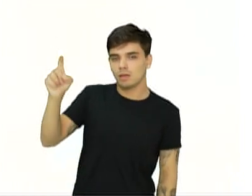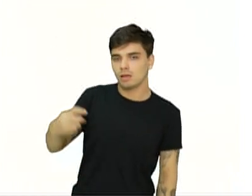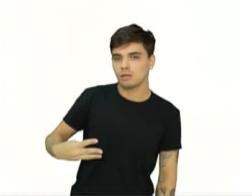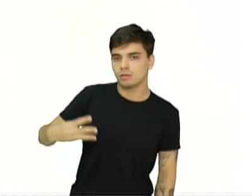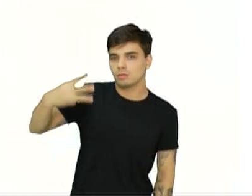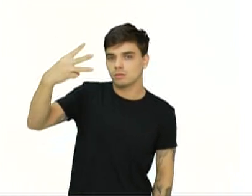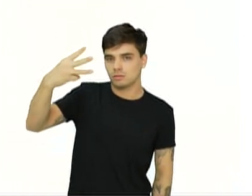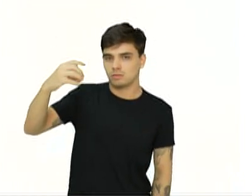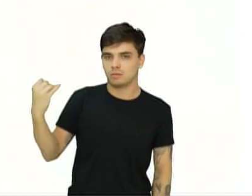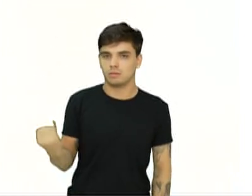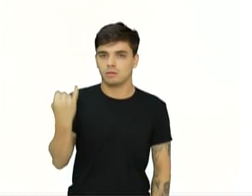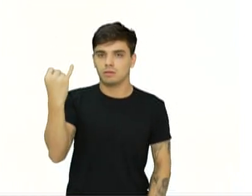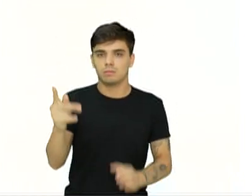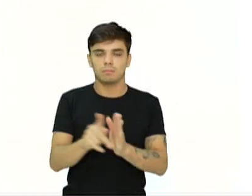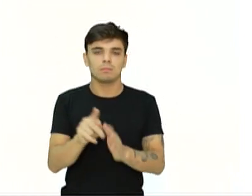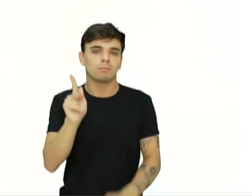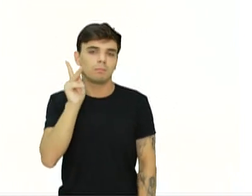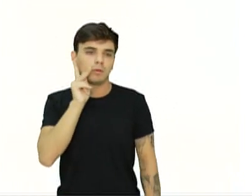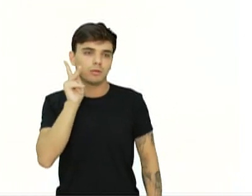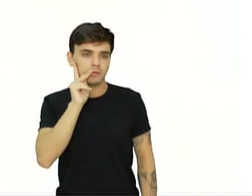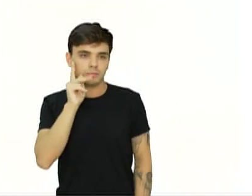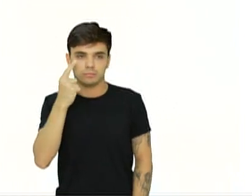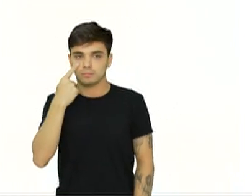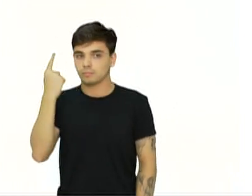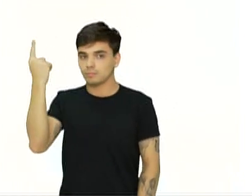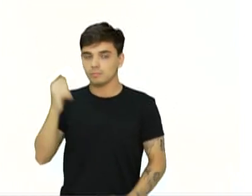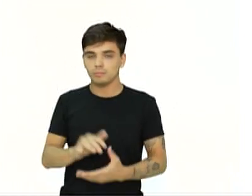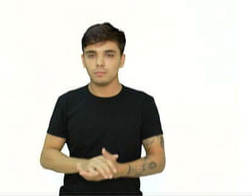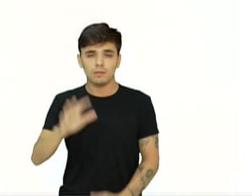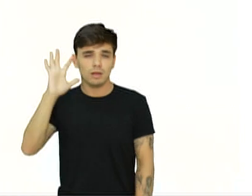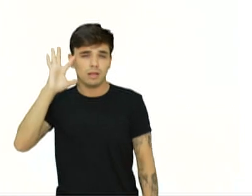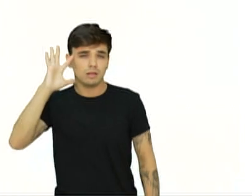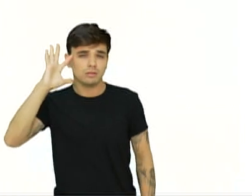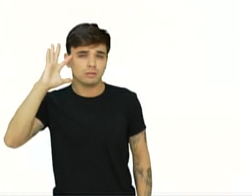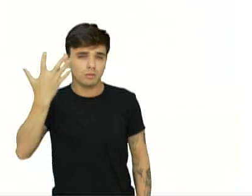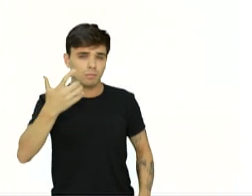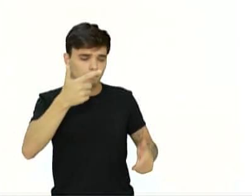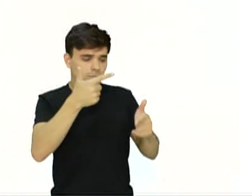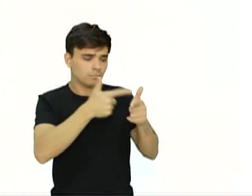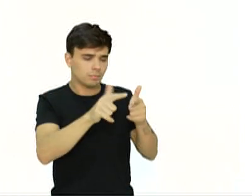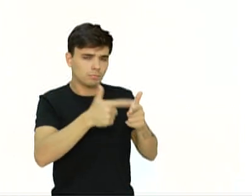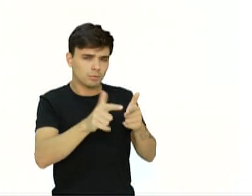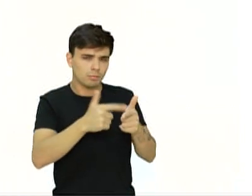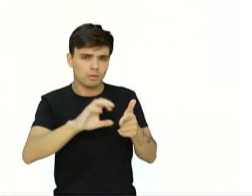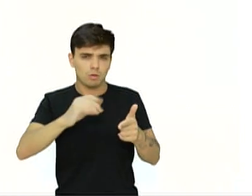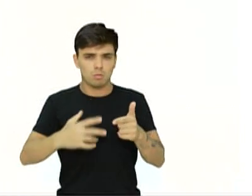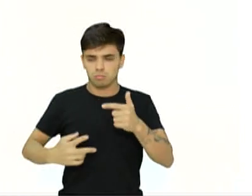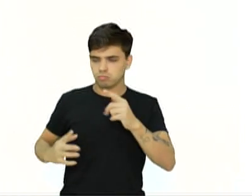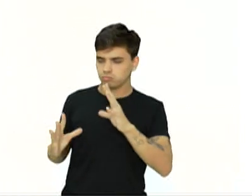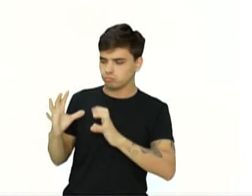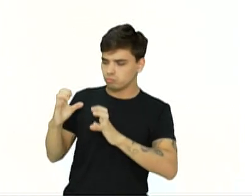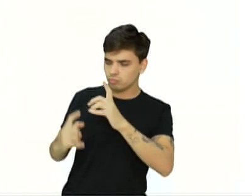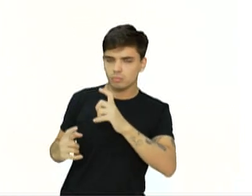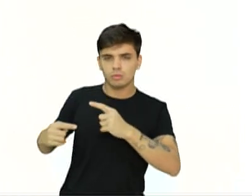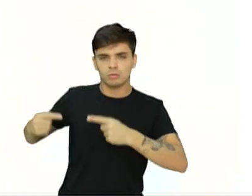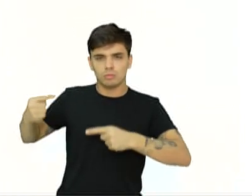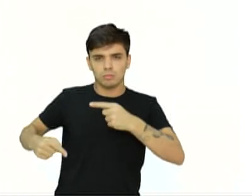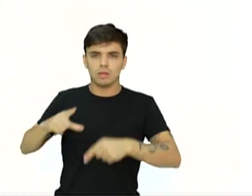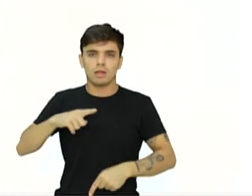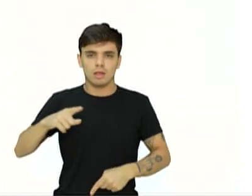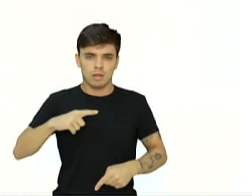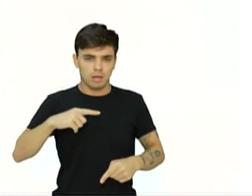grandes pilares da política. A política é a resolução de conflitos. É inerente ao